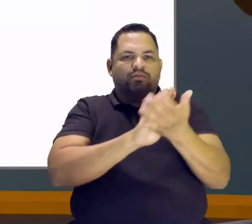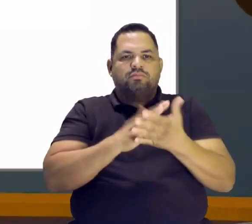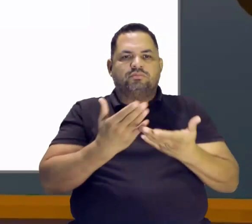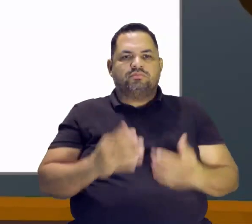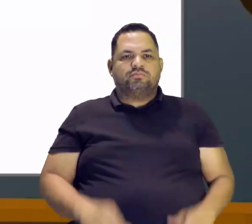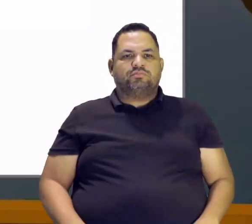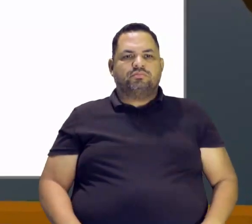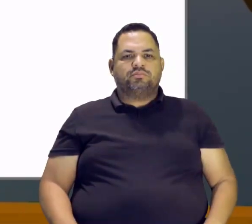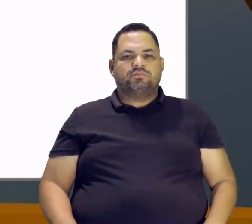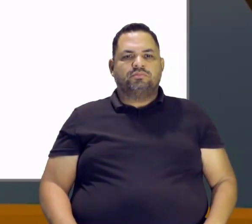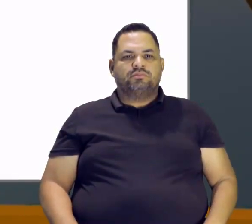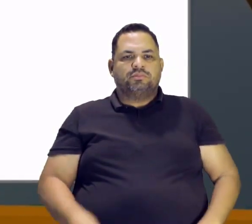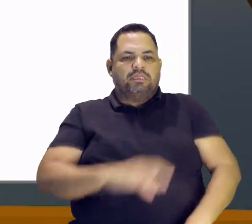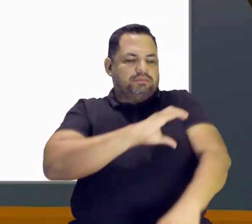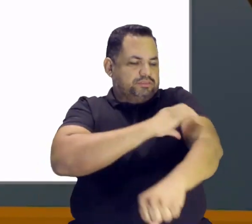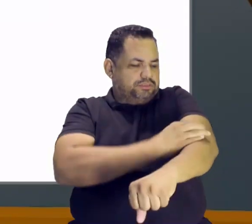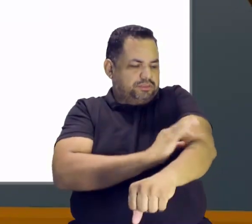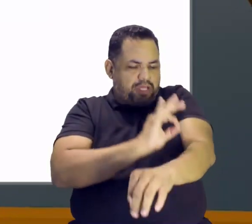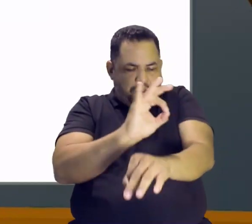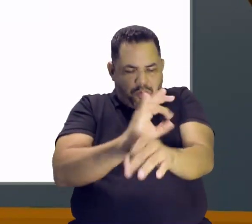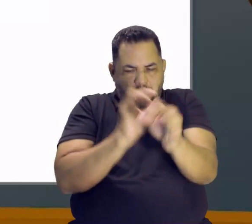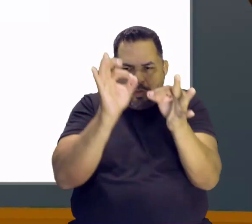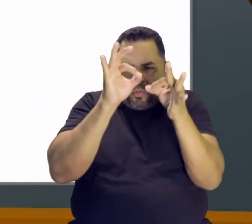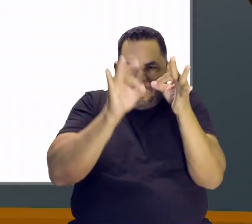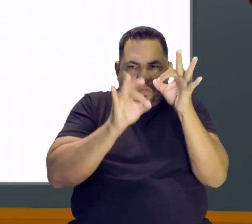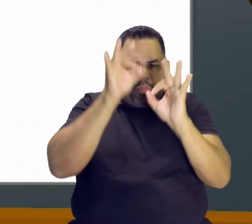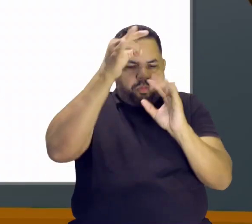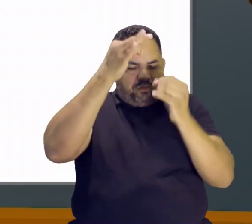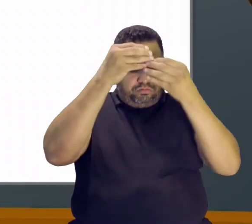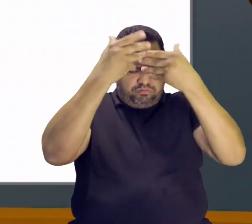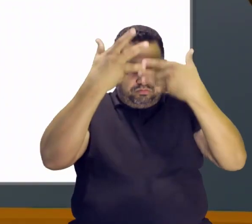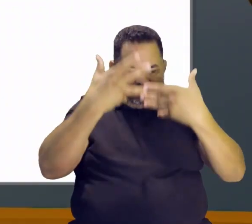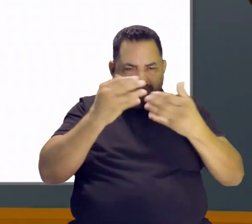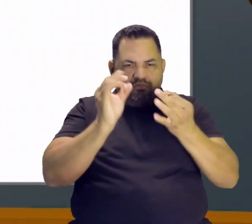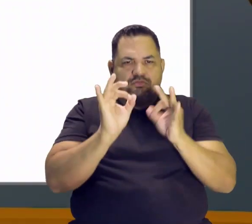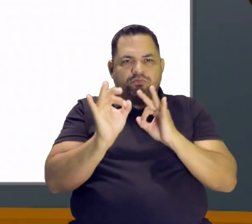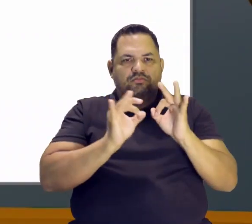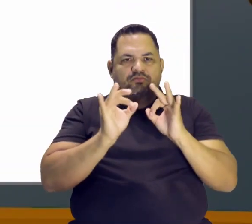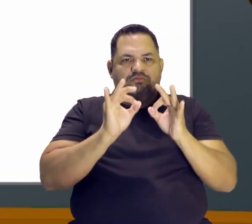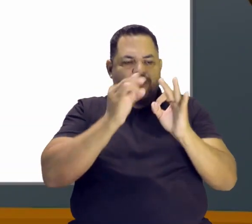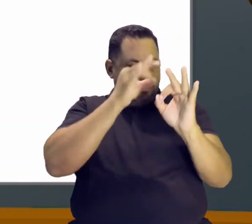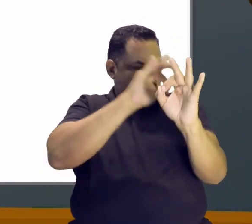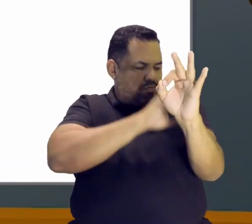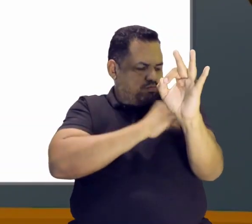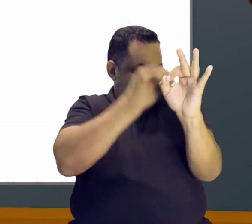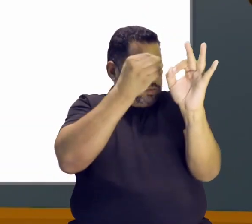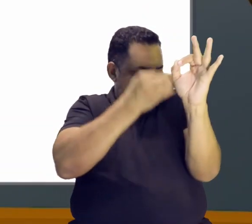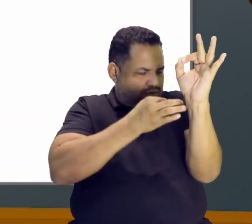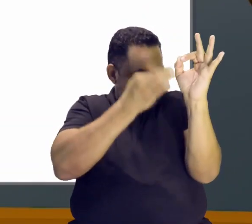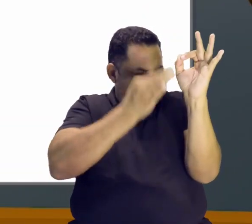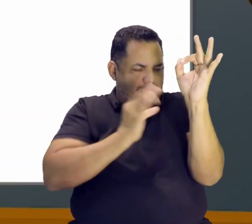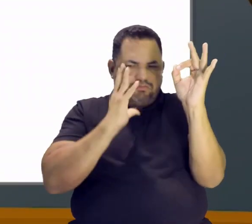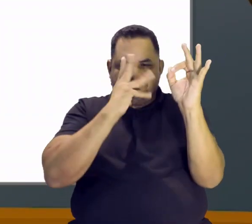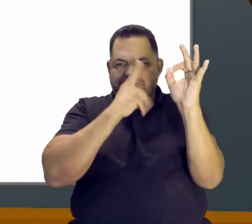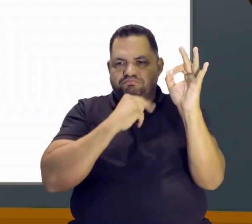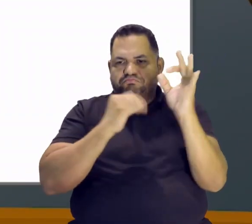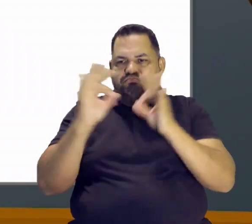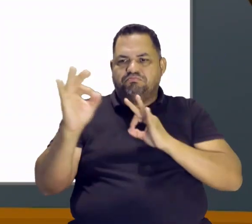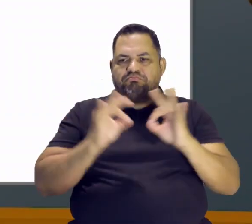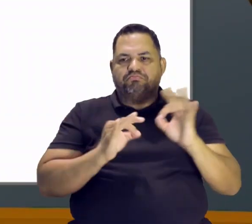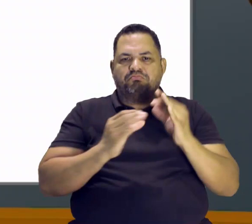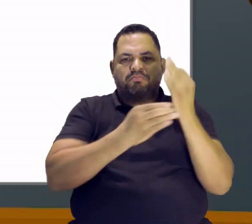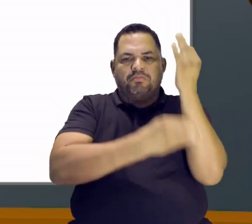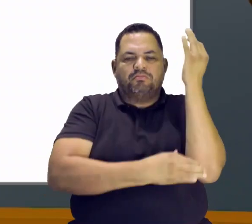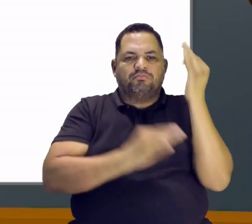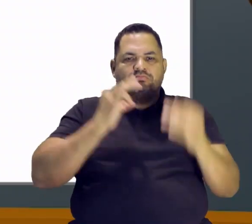ficar aí torneado, bonito, ter essa definição aí muscular, essa composição corporal aí bonita,